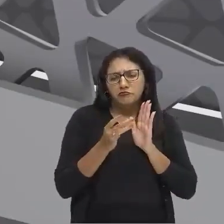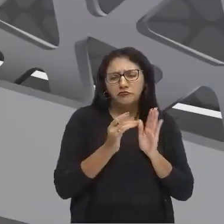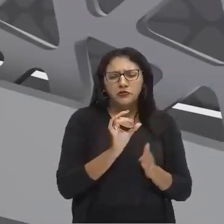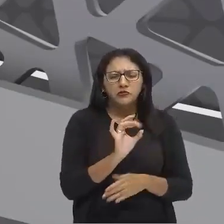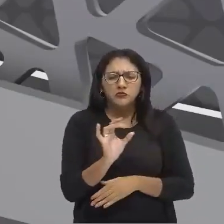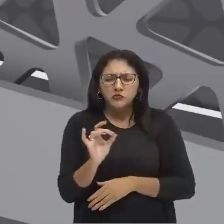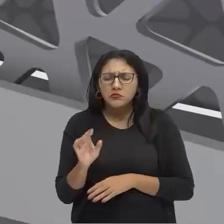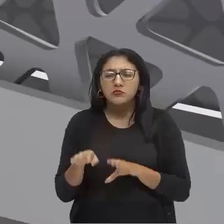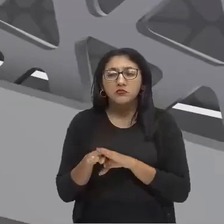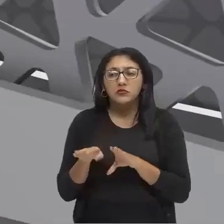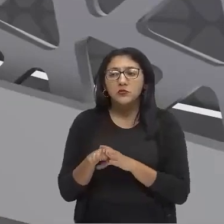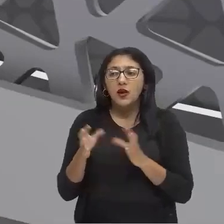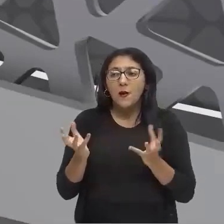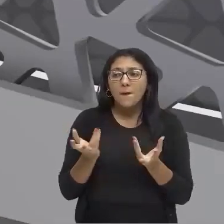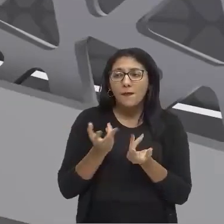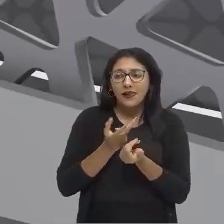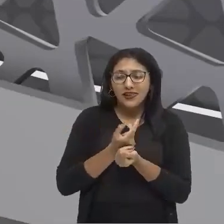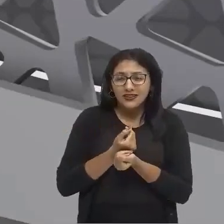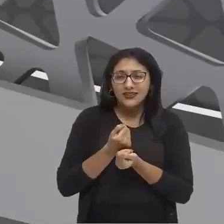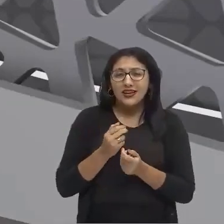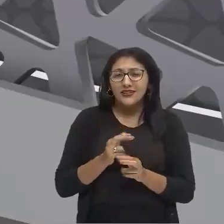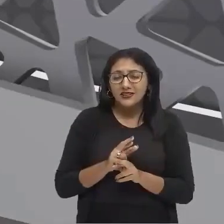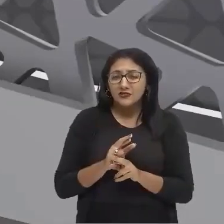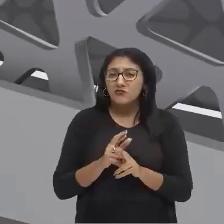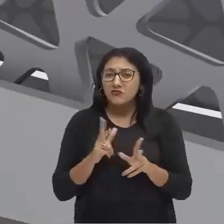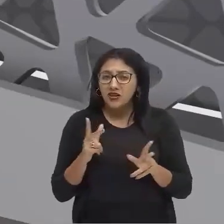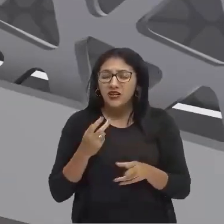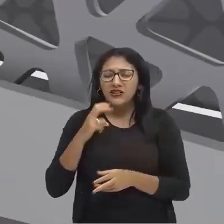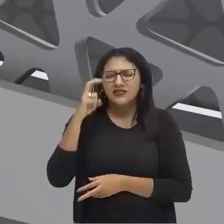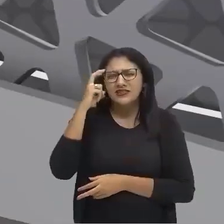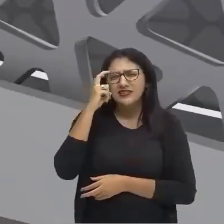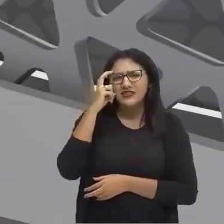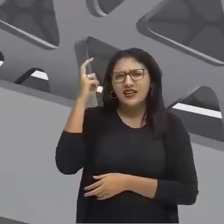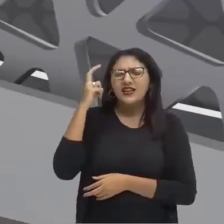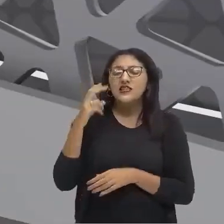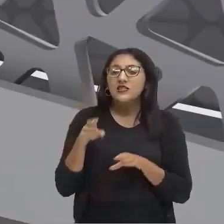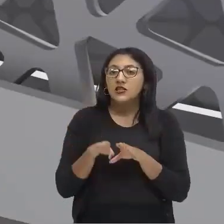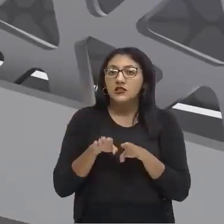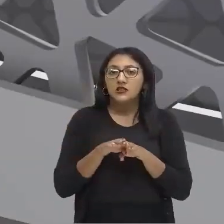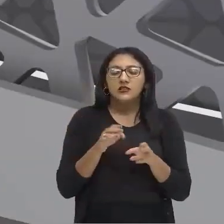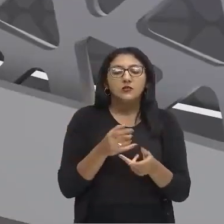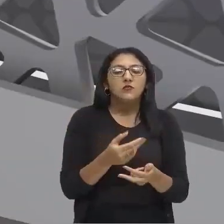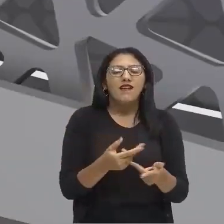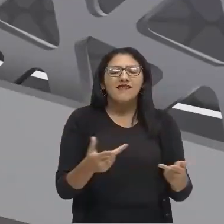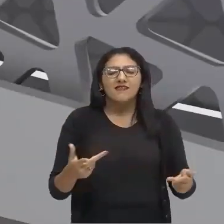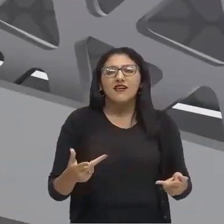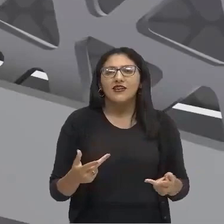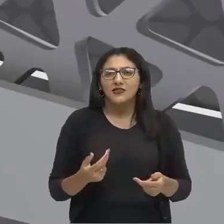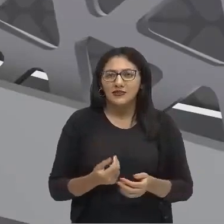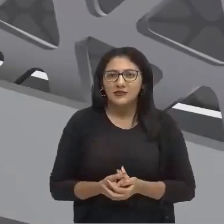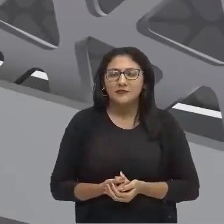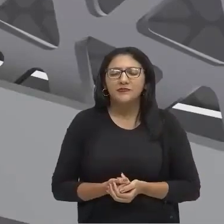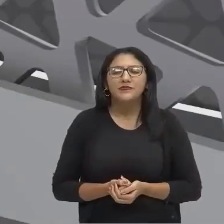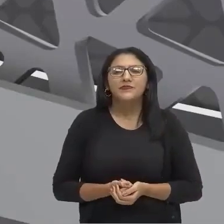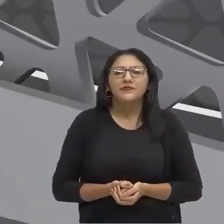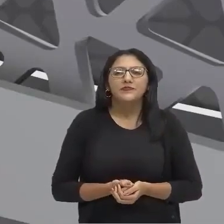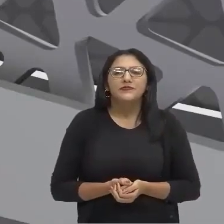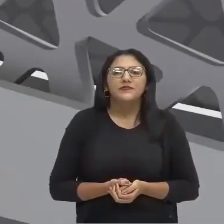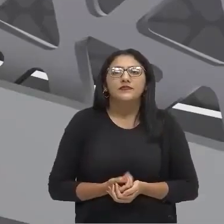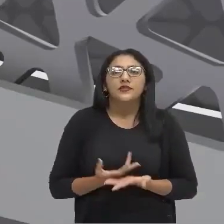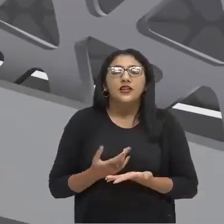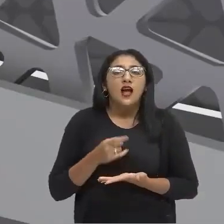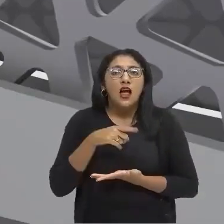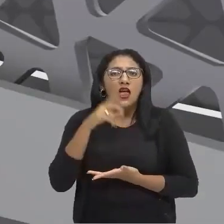têm habilidade diferente, que têm inteligência diferente, que nós chamamos de inteligências múltiplas, certo? Então,